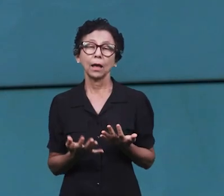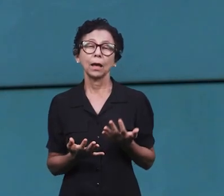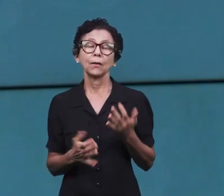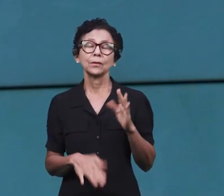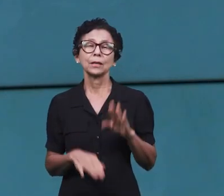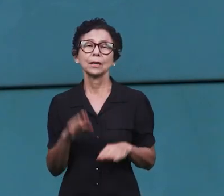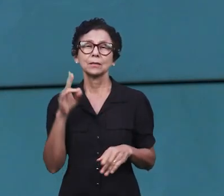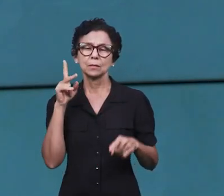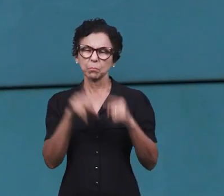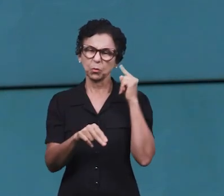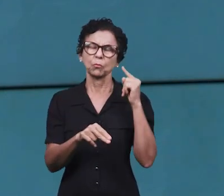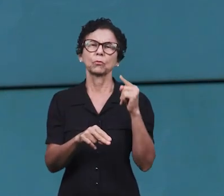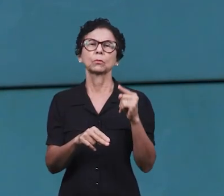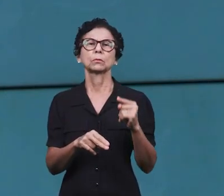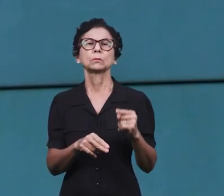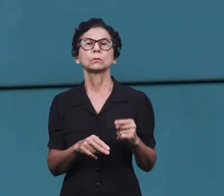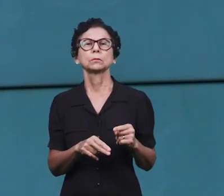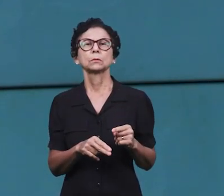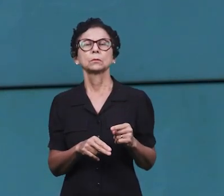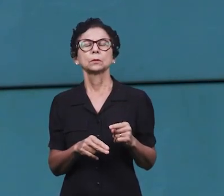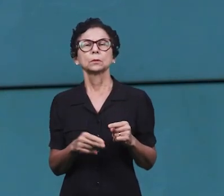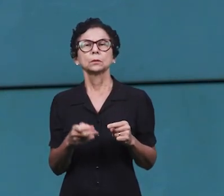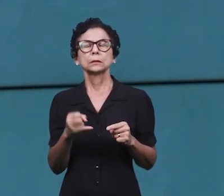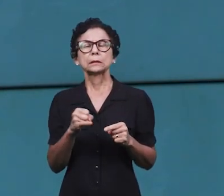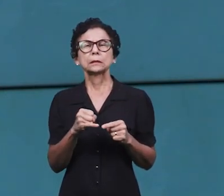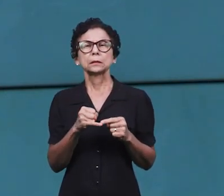Com o sono profundo interrompido,